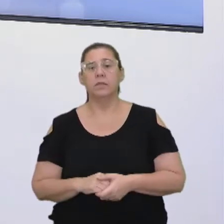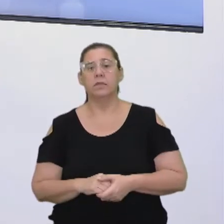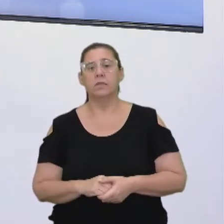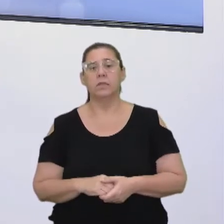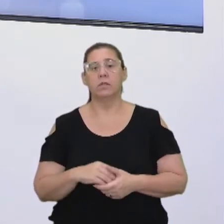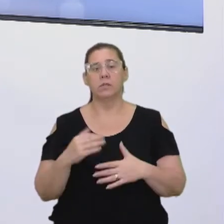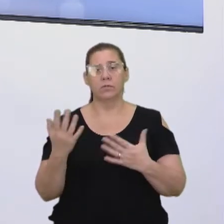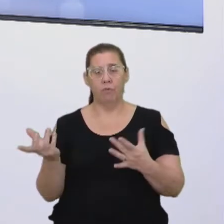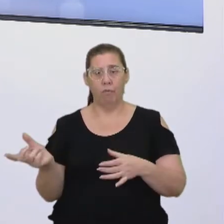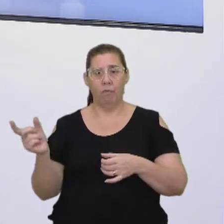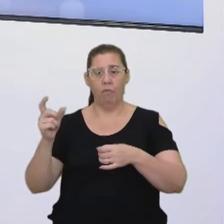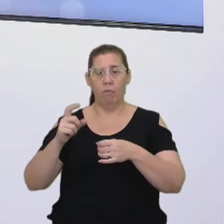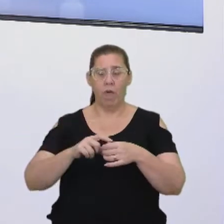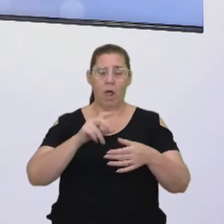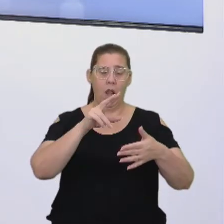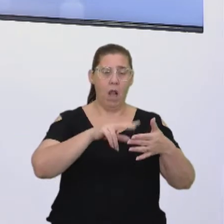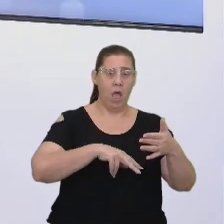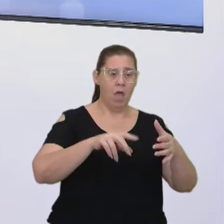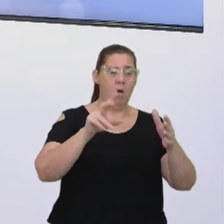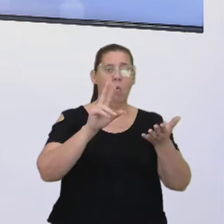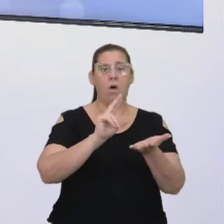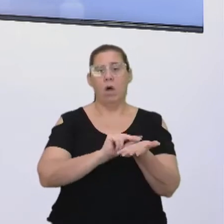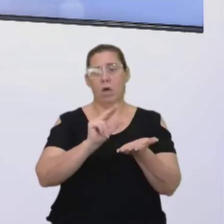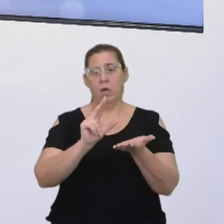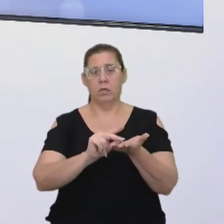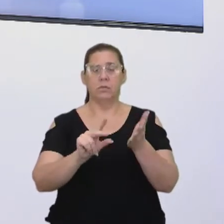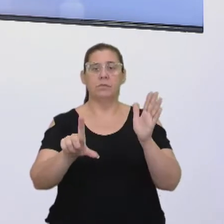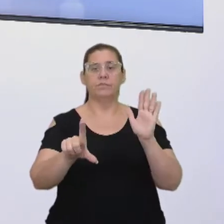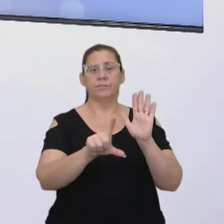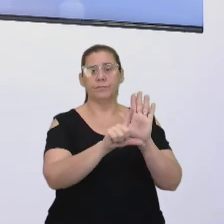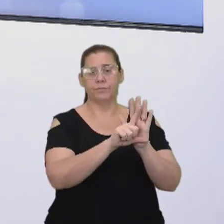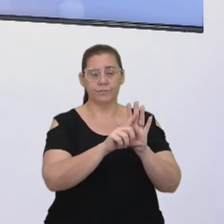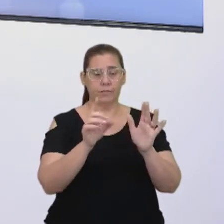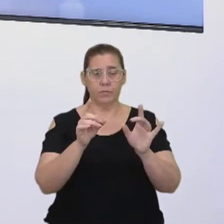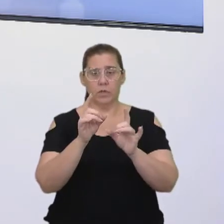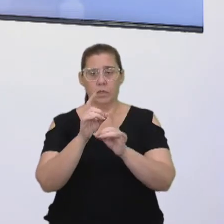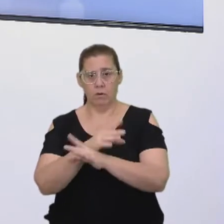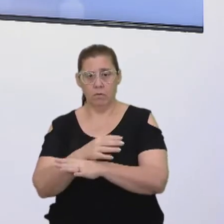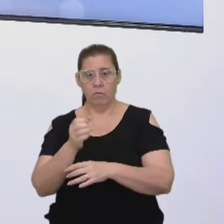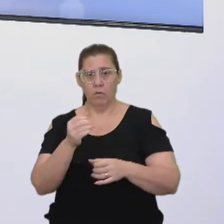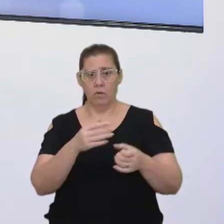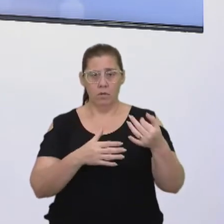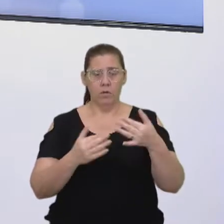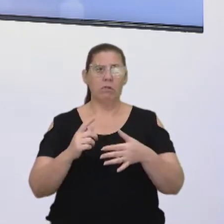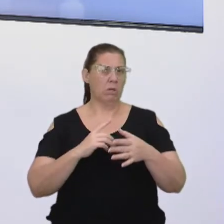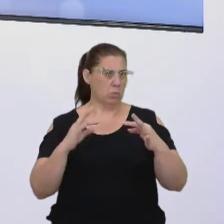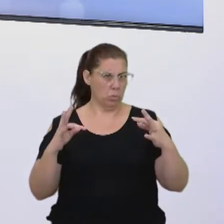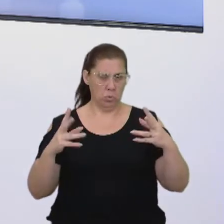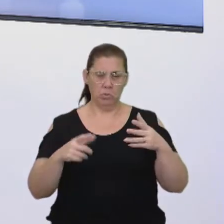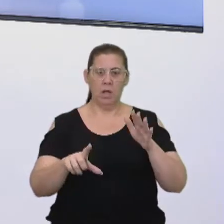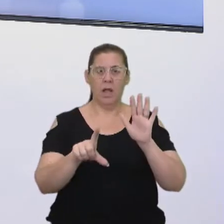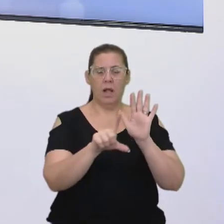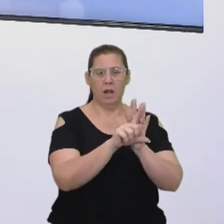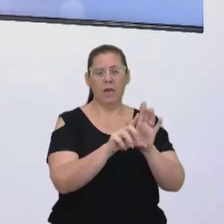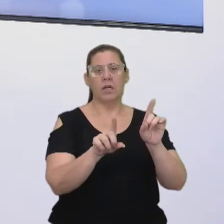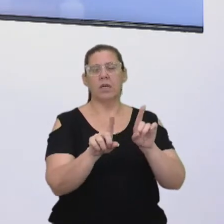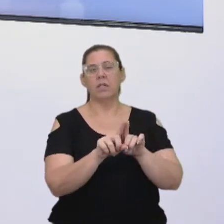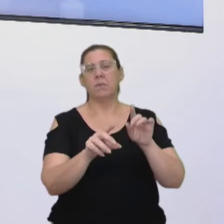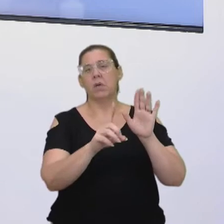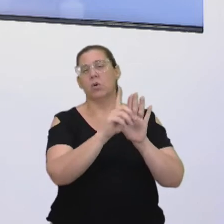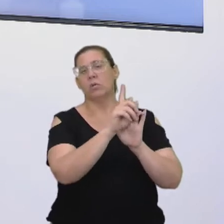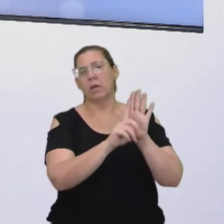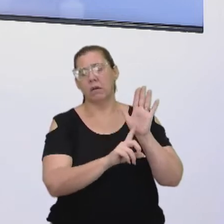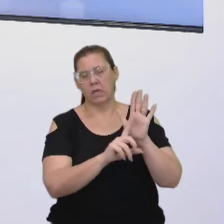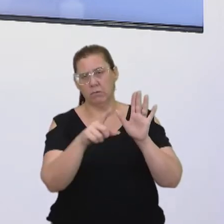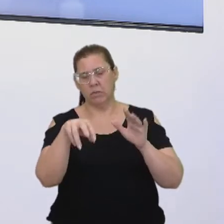vai voltar, a gente vai ler alguns artigos da lei, tá? No final do slide tem ela completa, tanto a lei quanto o decreto, e aí vocês podem ler